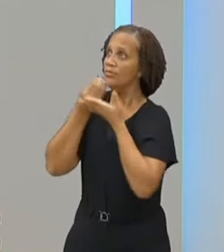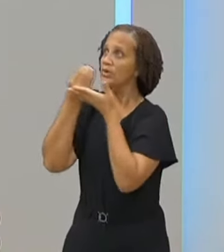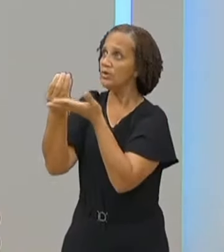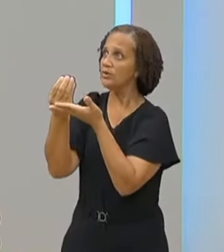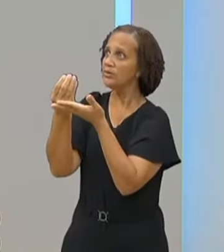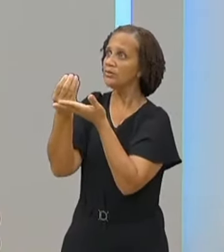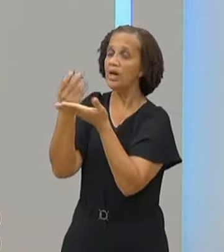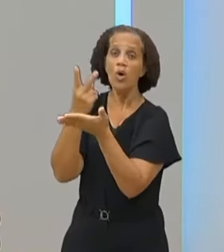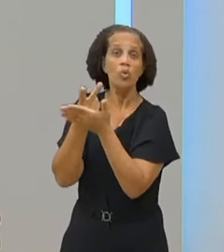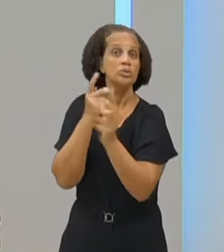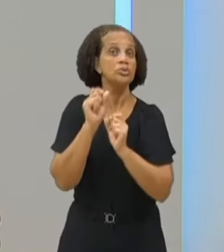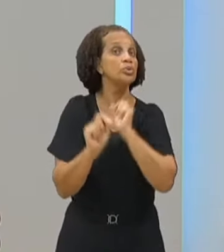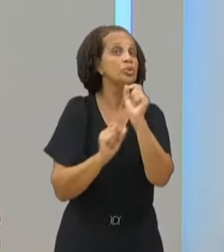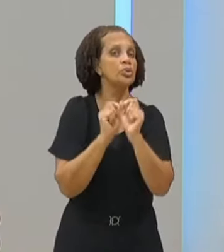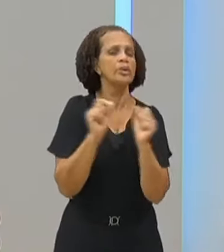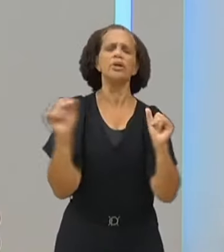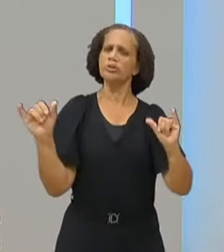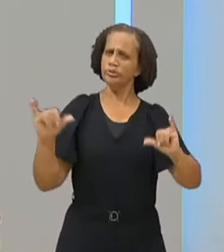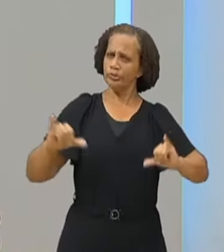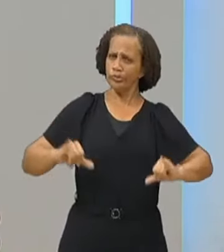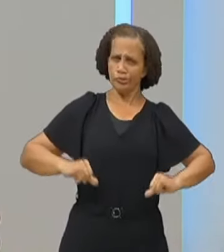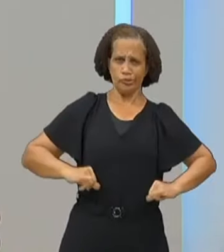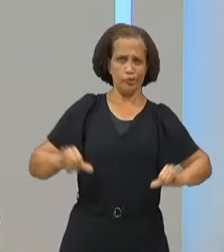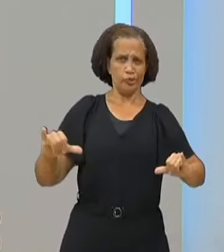Ele, padecerá